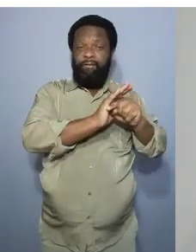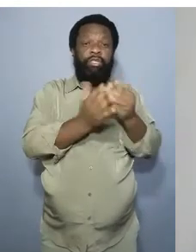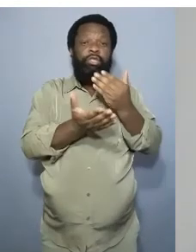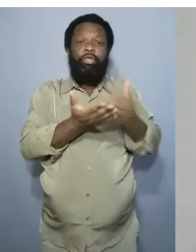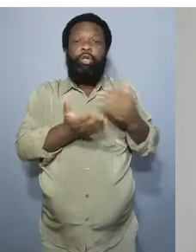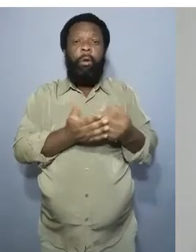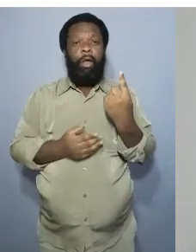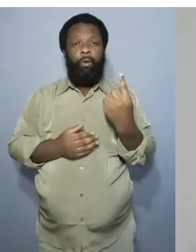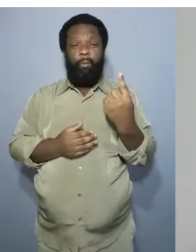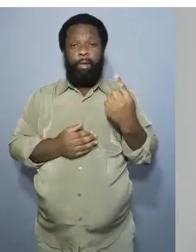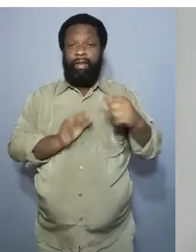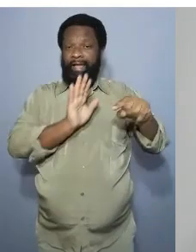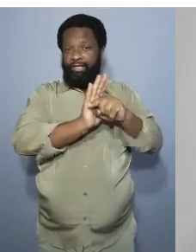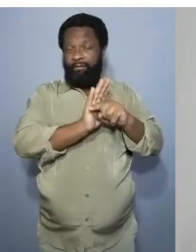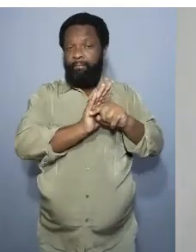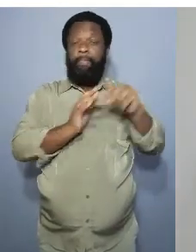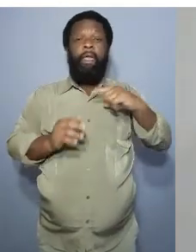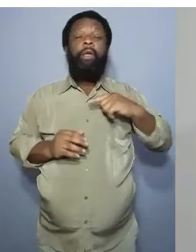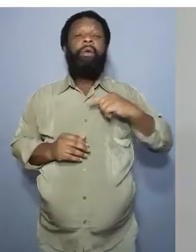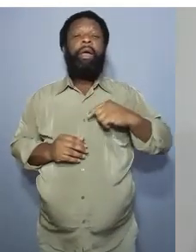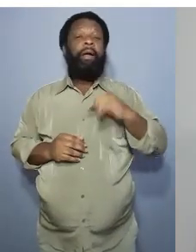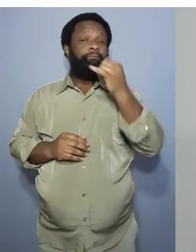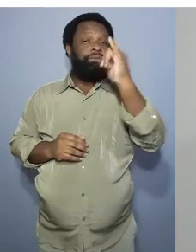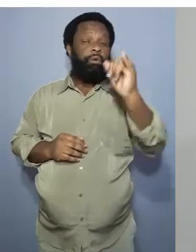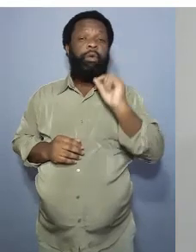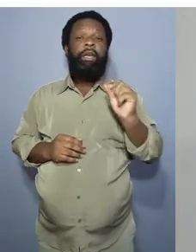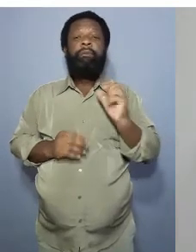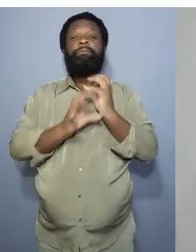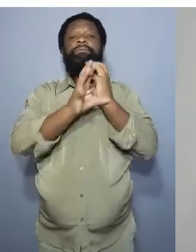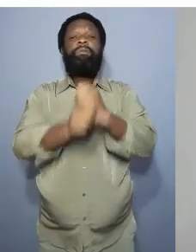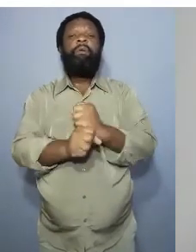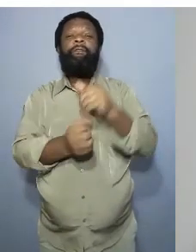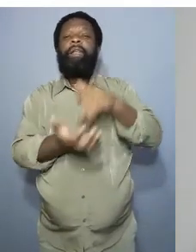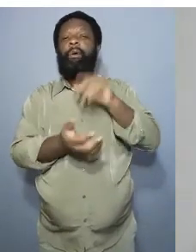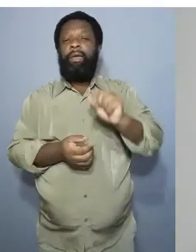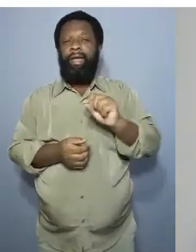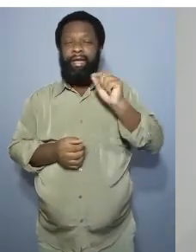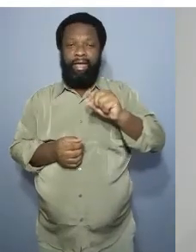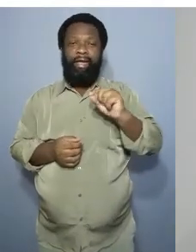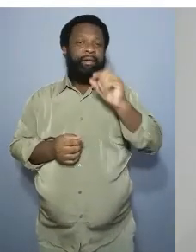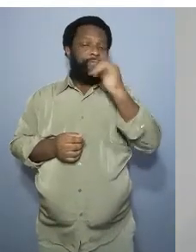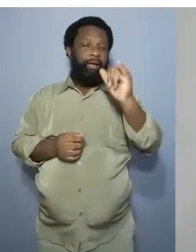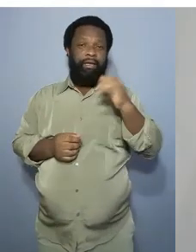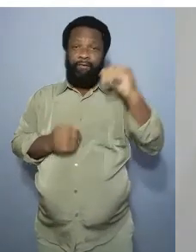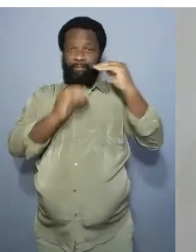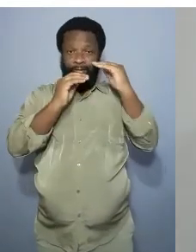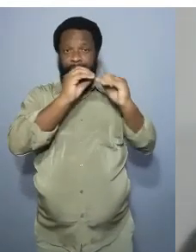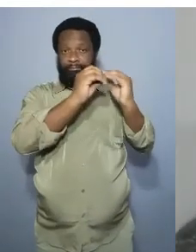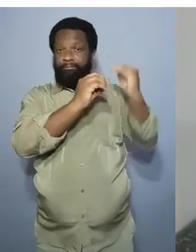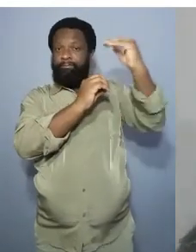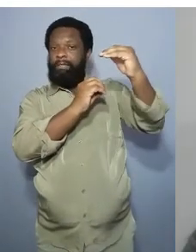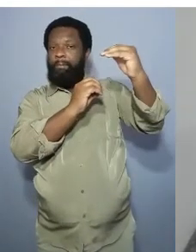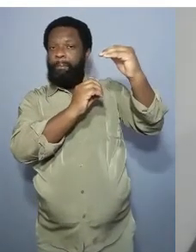e sobra uma negativa. Então aqui a gente tem a carga, né, o resultado final como a carga que aparece